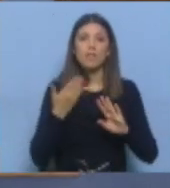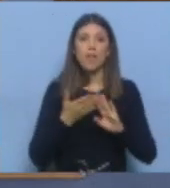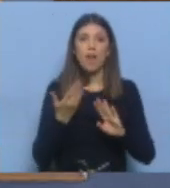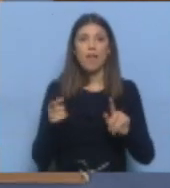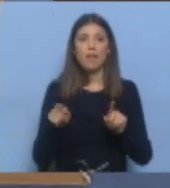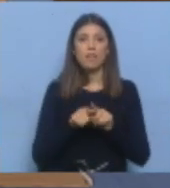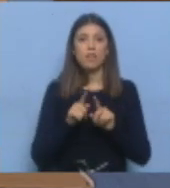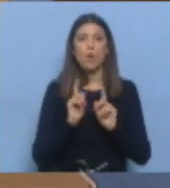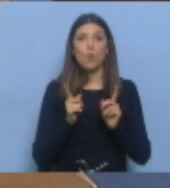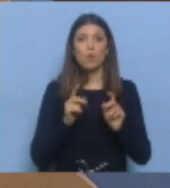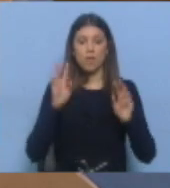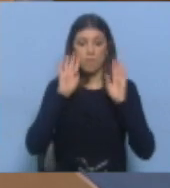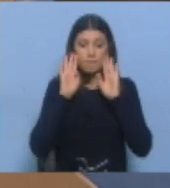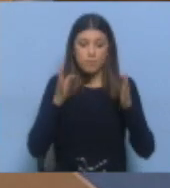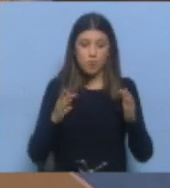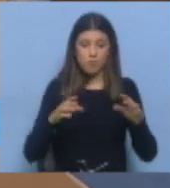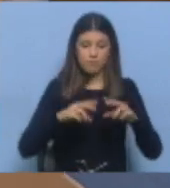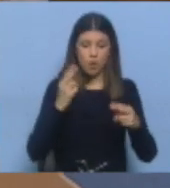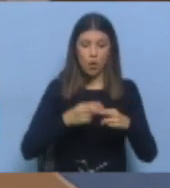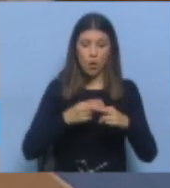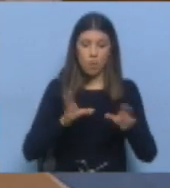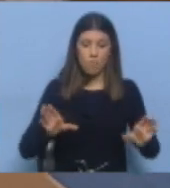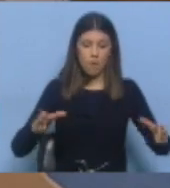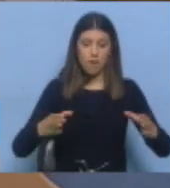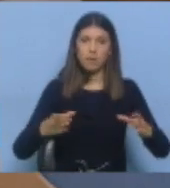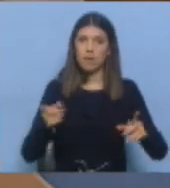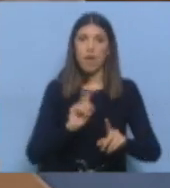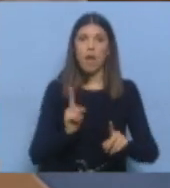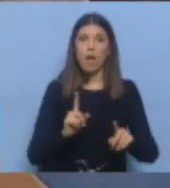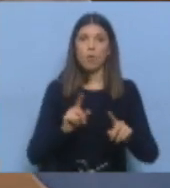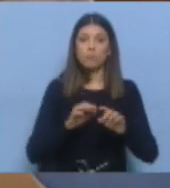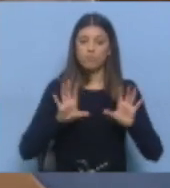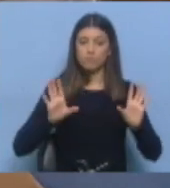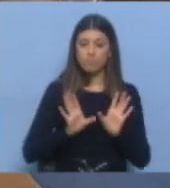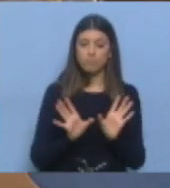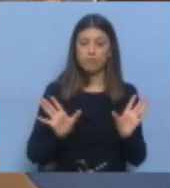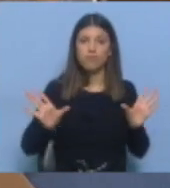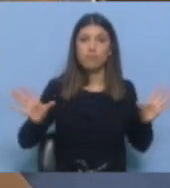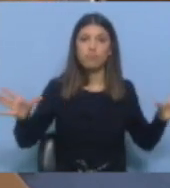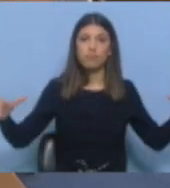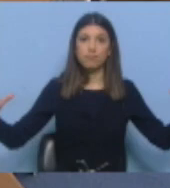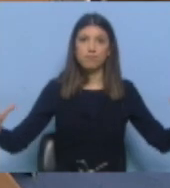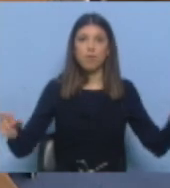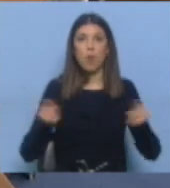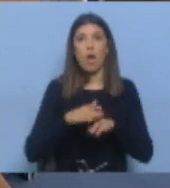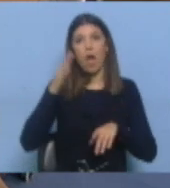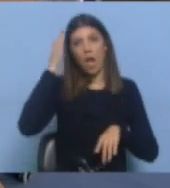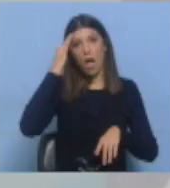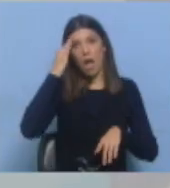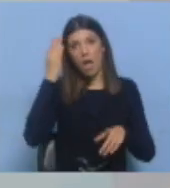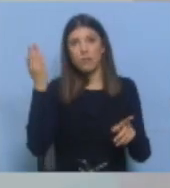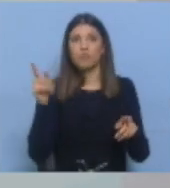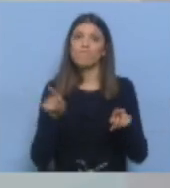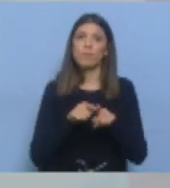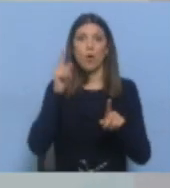portanto, enfim, ser como um mosaico, não é? E eu acho que ele está o essencial da reforma é